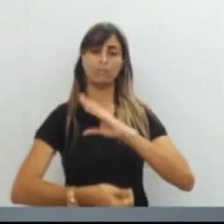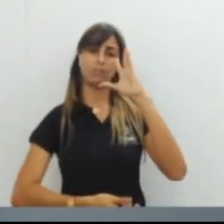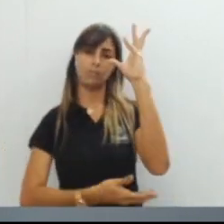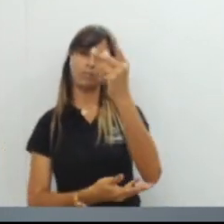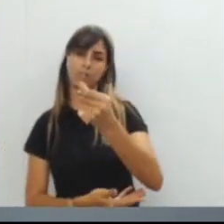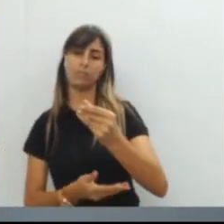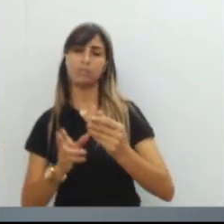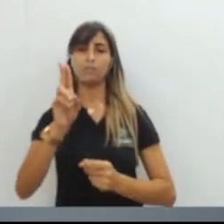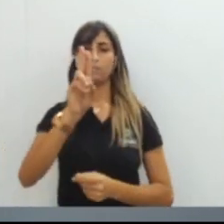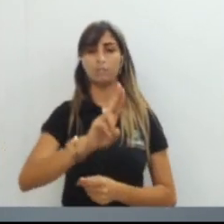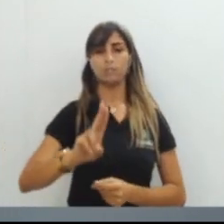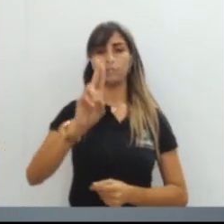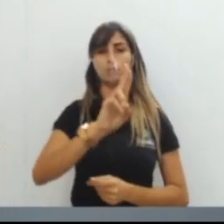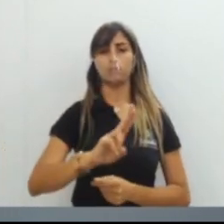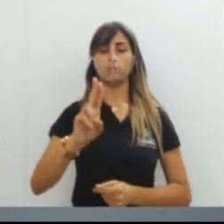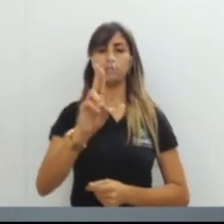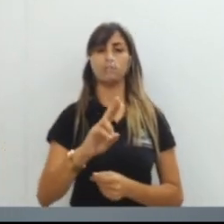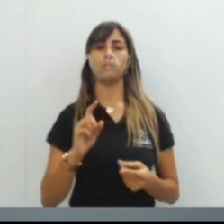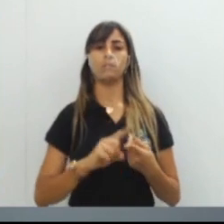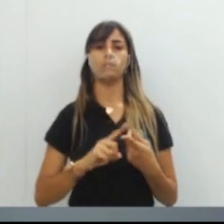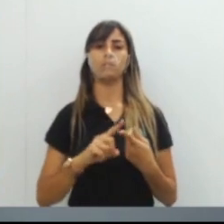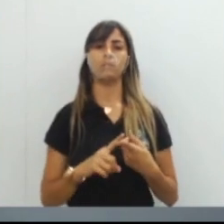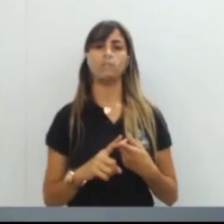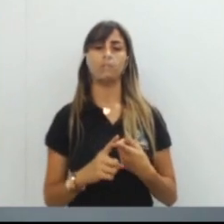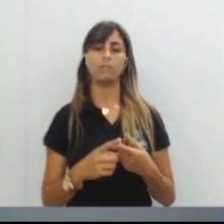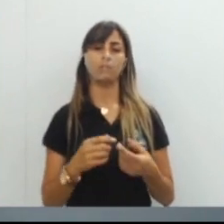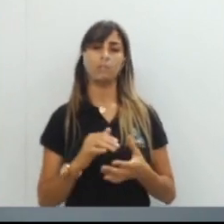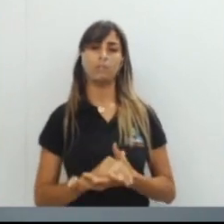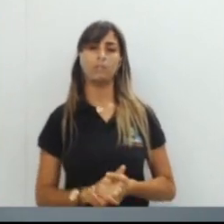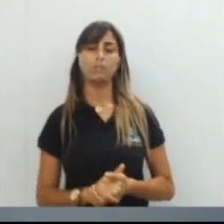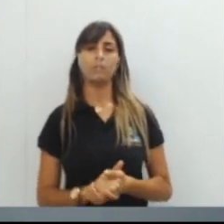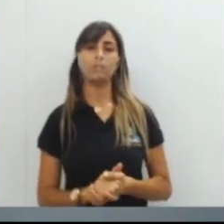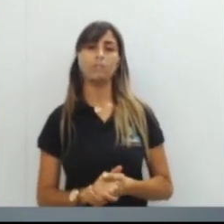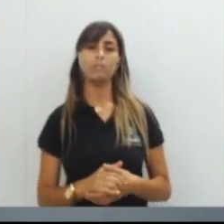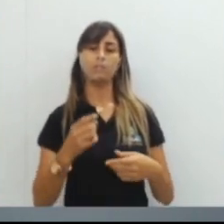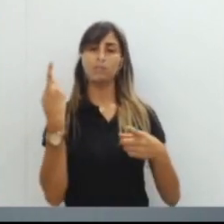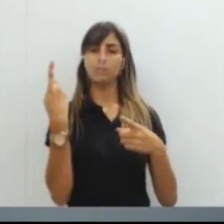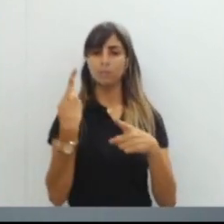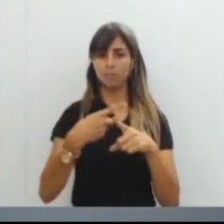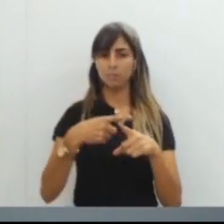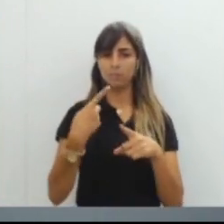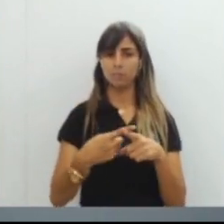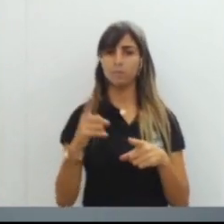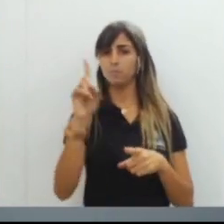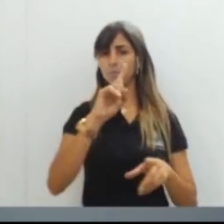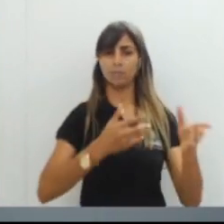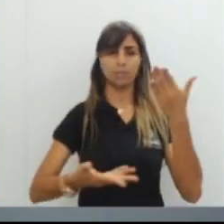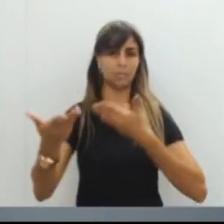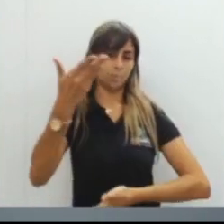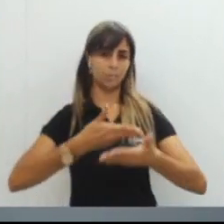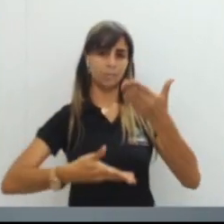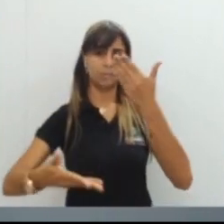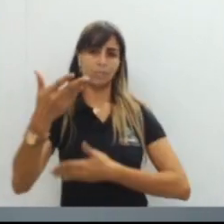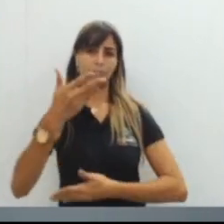a utilização dos recursos de forma indireta. Isso porque não envolve